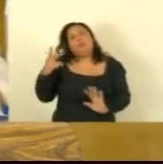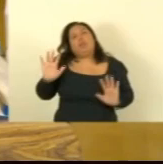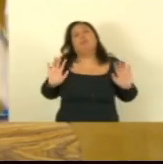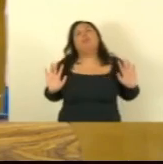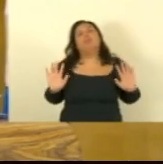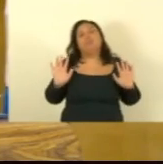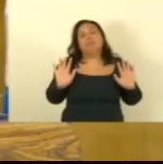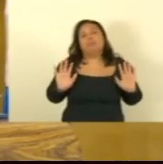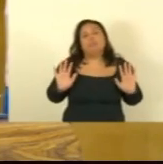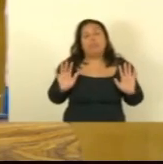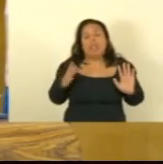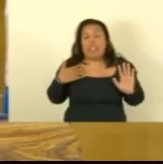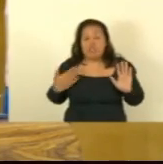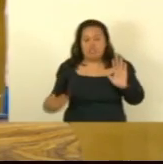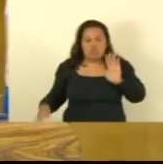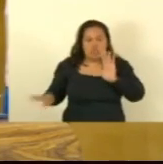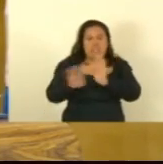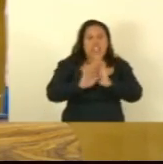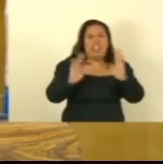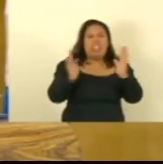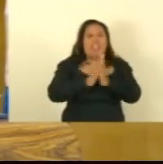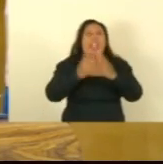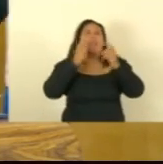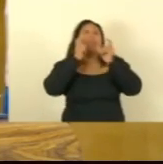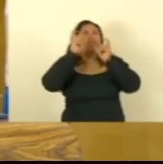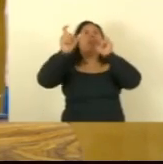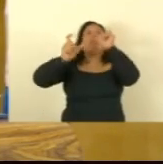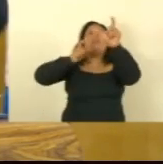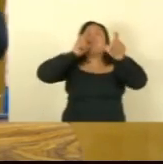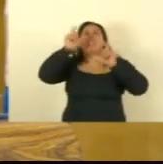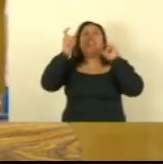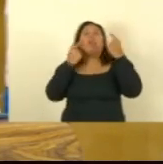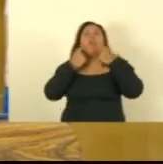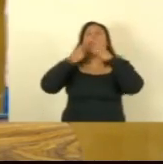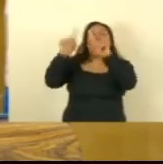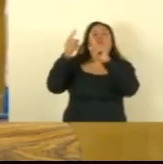Wellington. Chegam em casa cuspindo na educação que você dá,